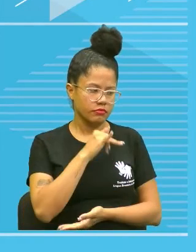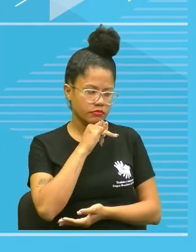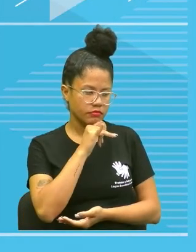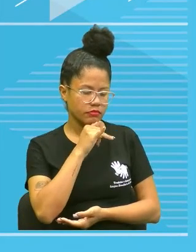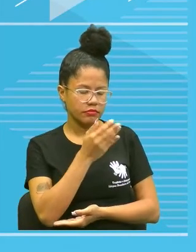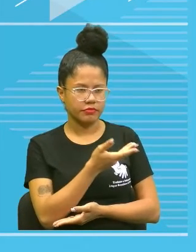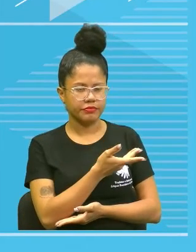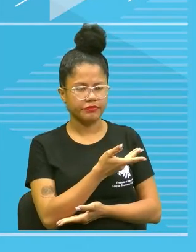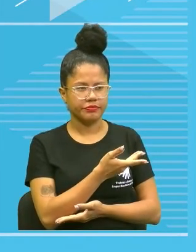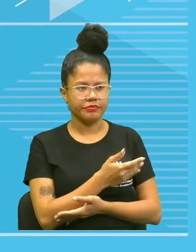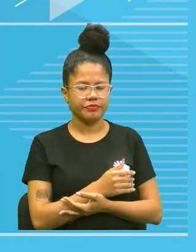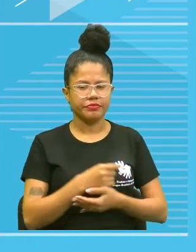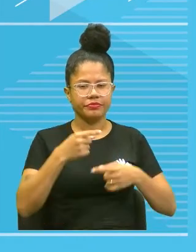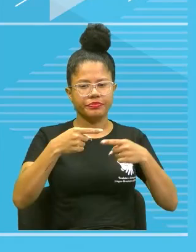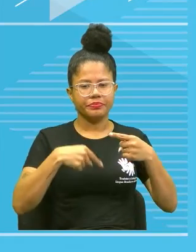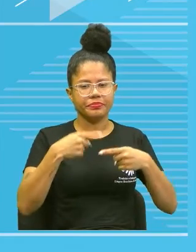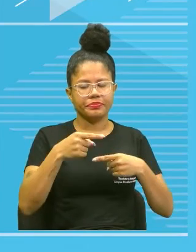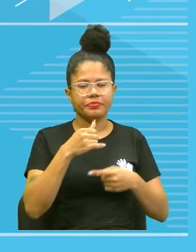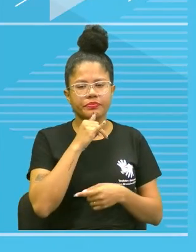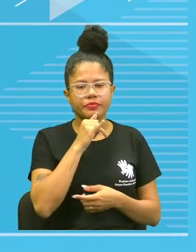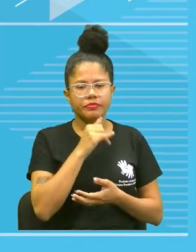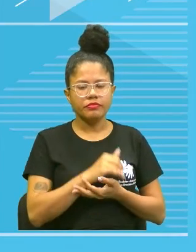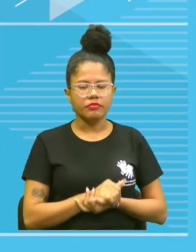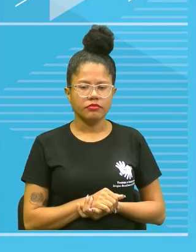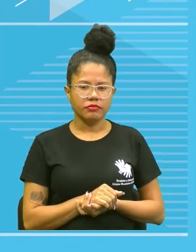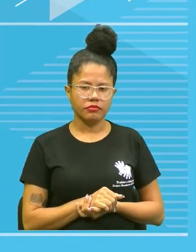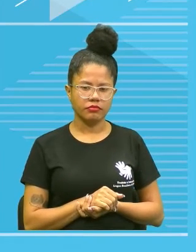deu um exemplo aqui.